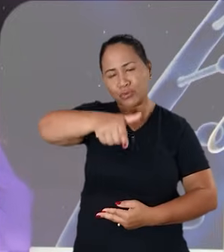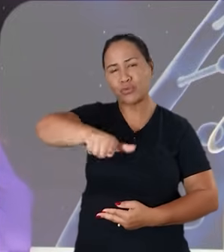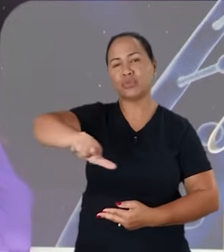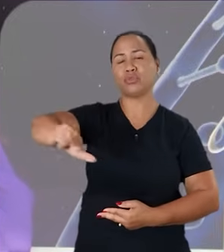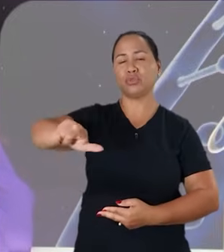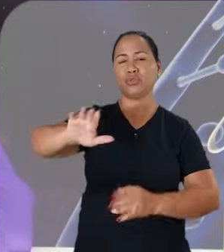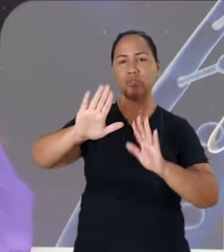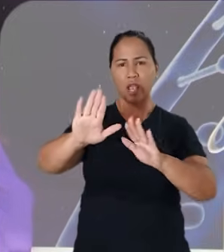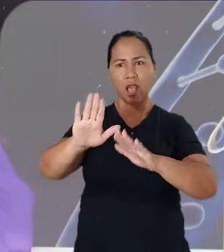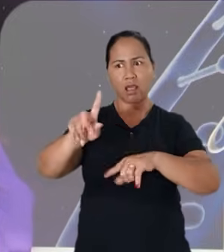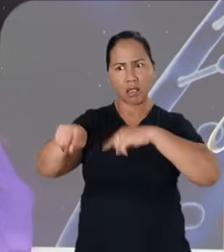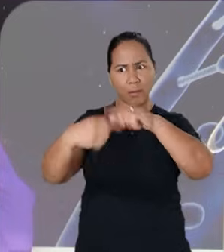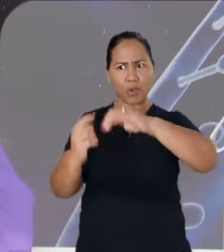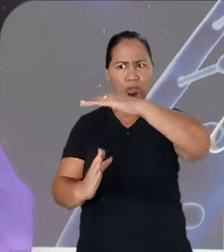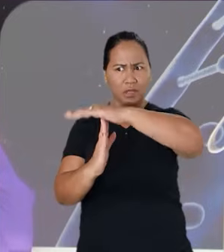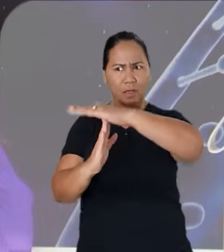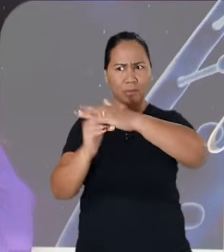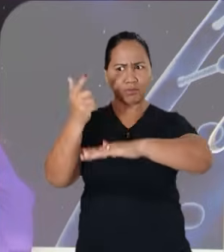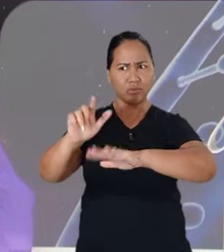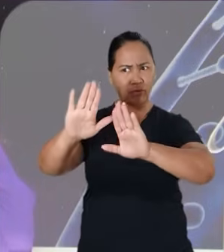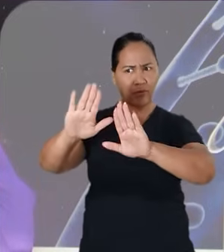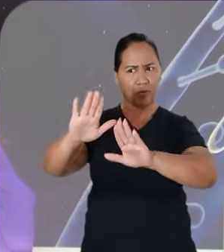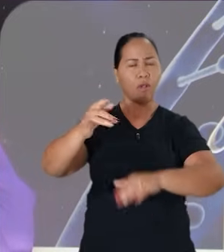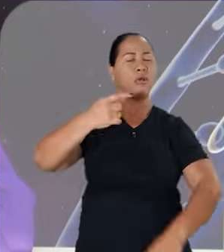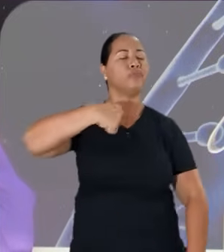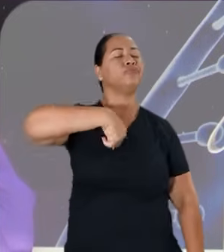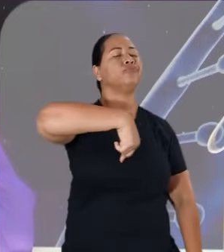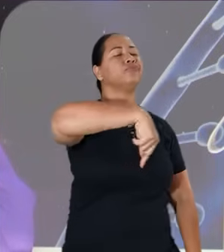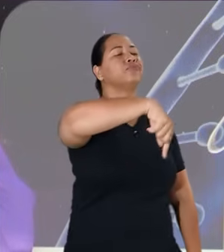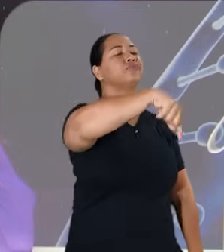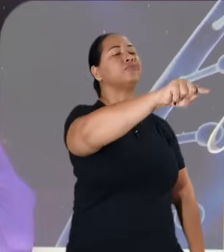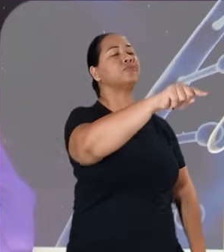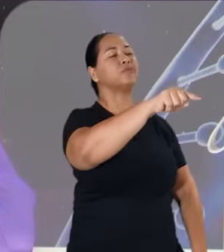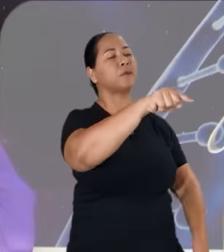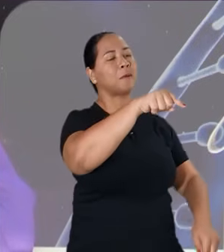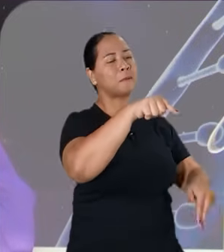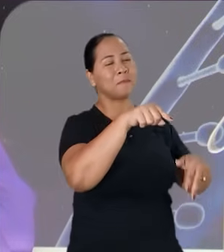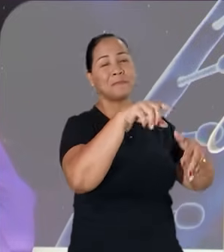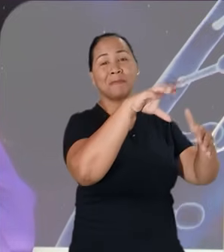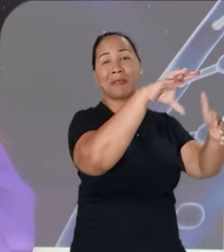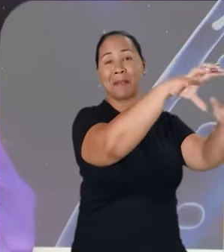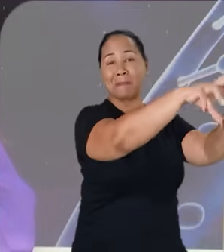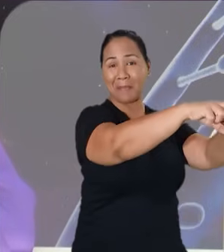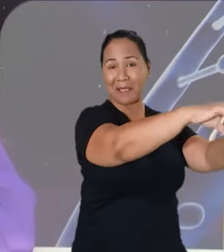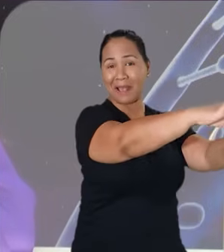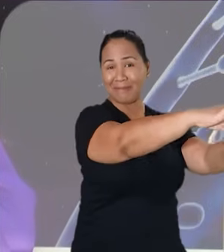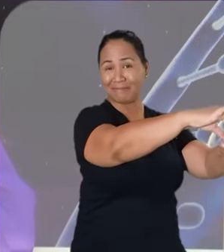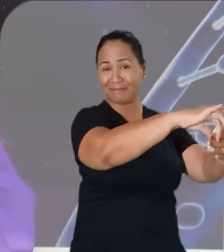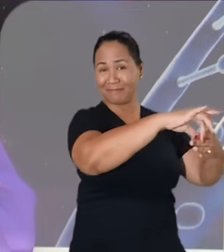De culpa e de arrependimento, eu não vou sofrer.